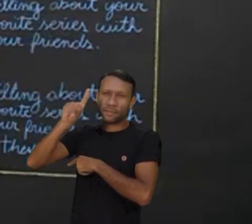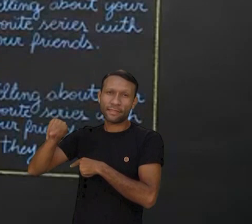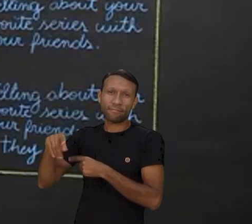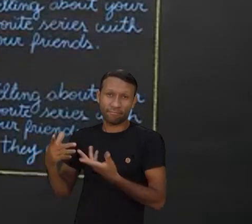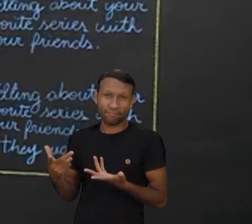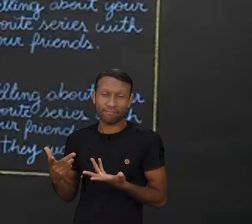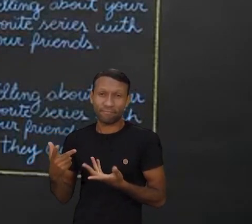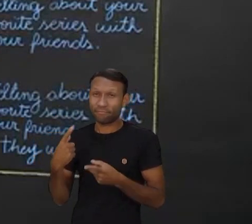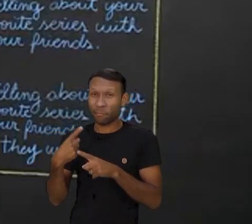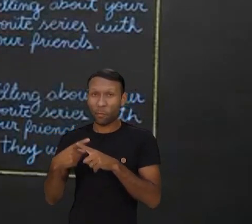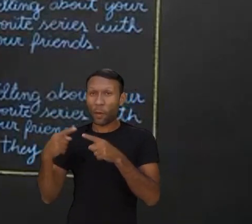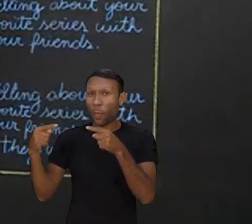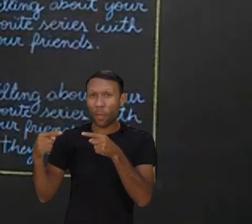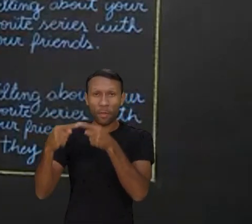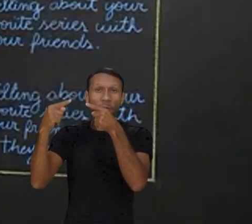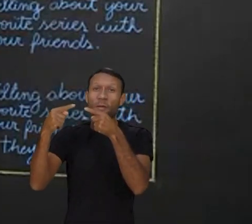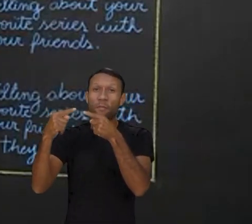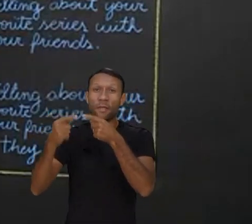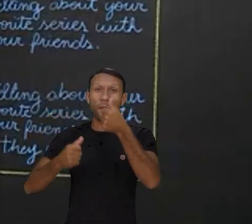giz.